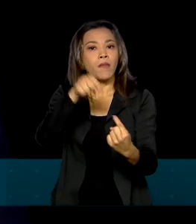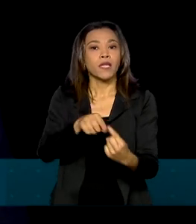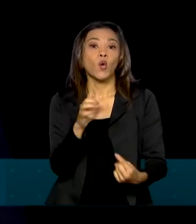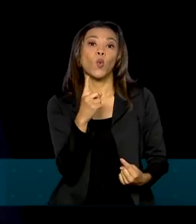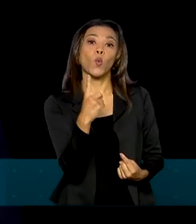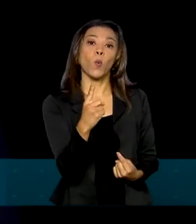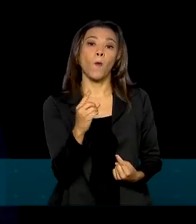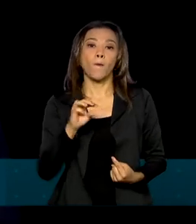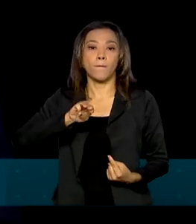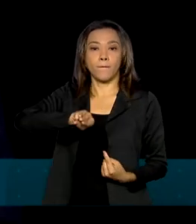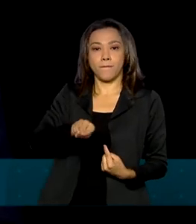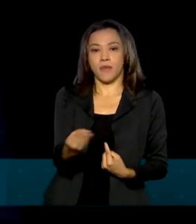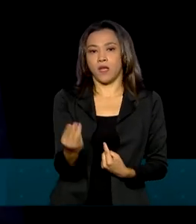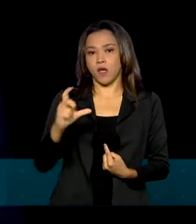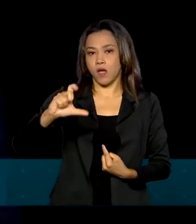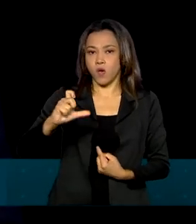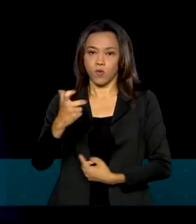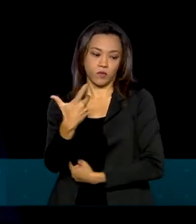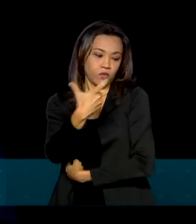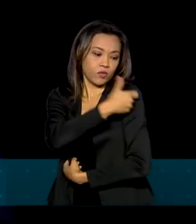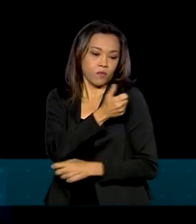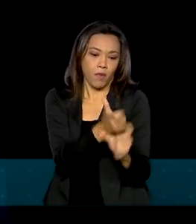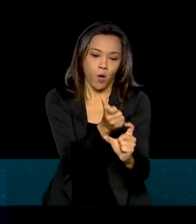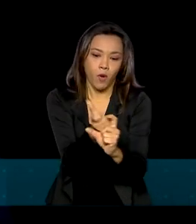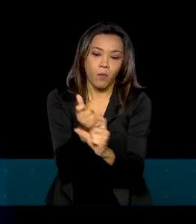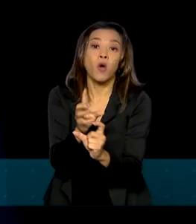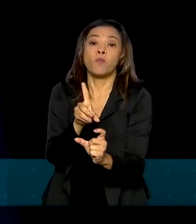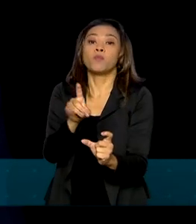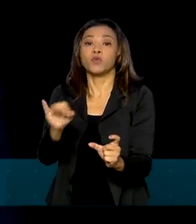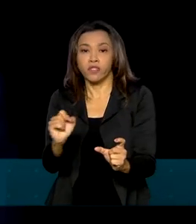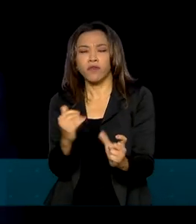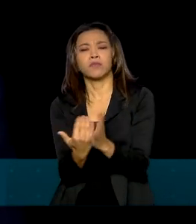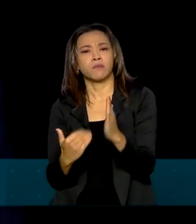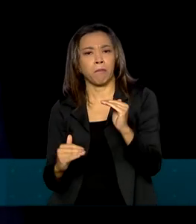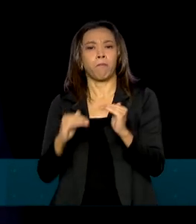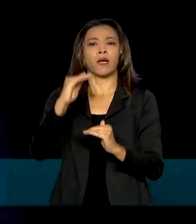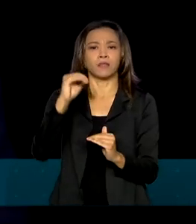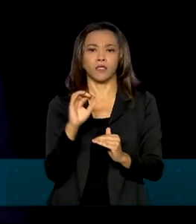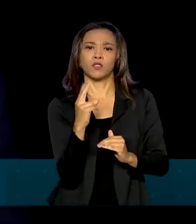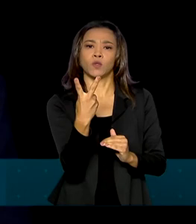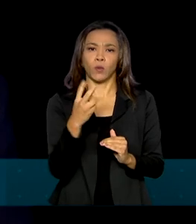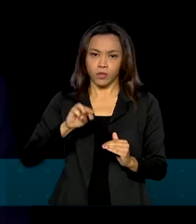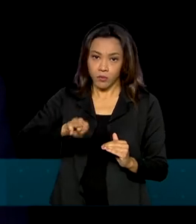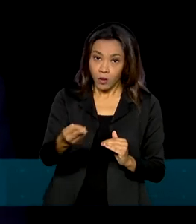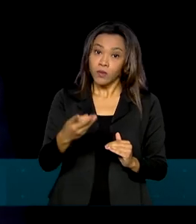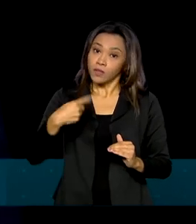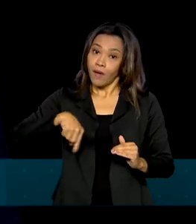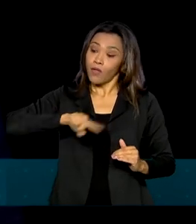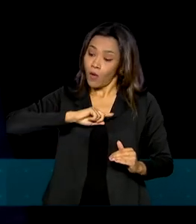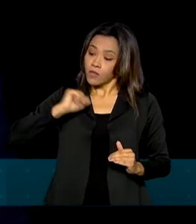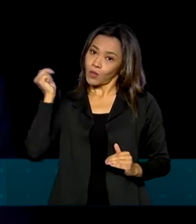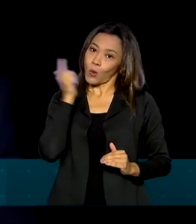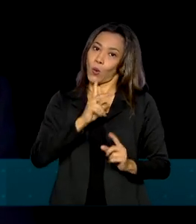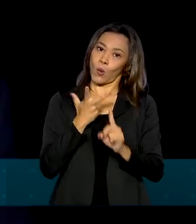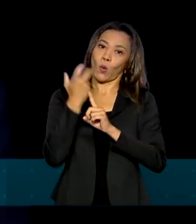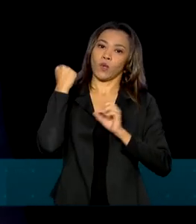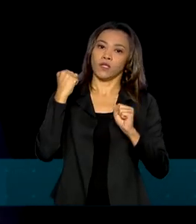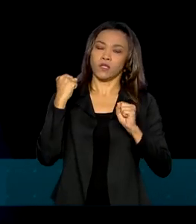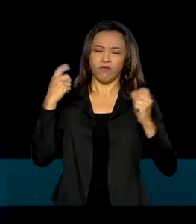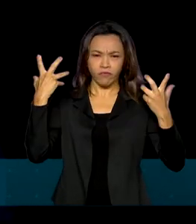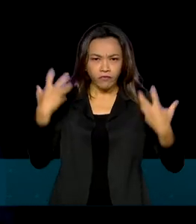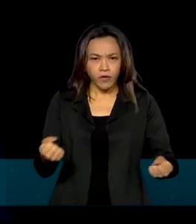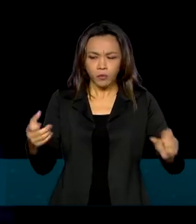por dia e vamos ultrapassar de 2 milhões em breve. Então isso é uma conquista nossa, nós precisamos agora de